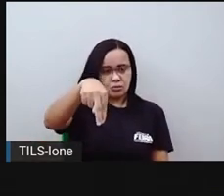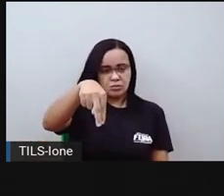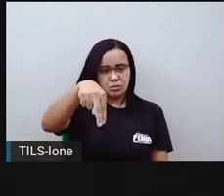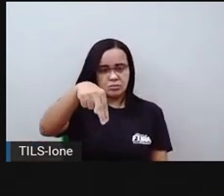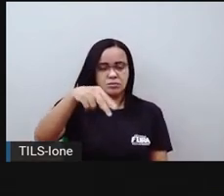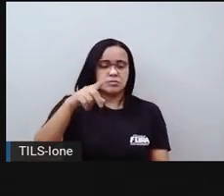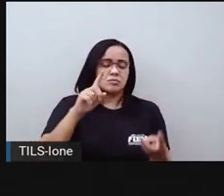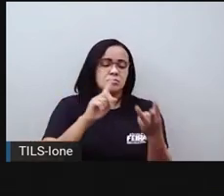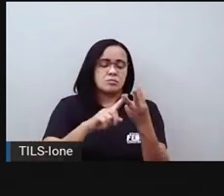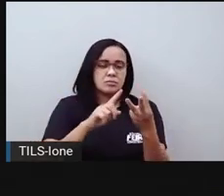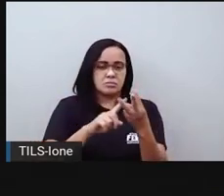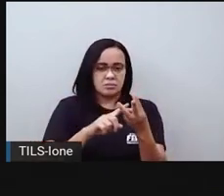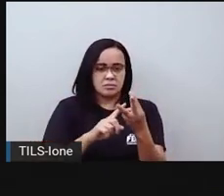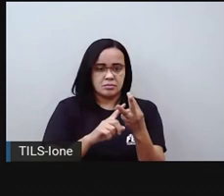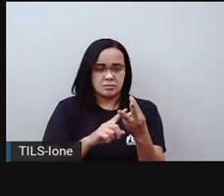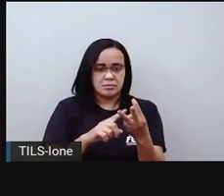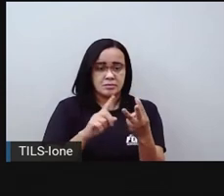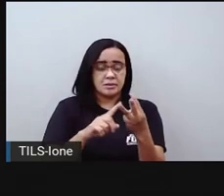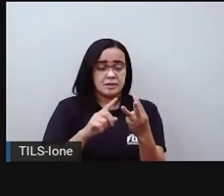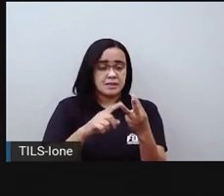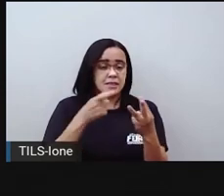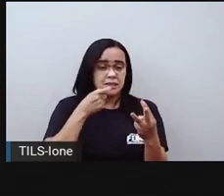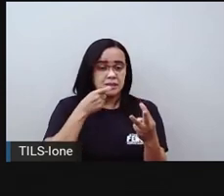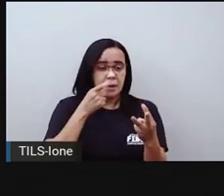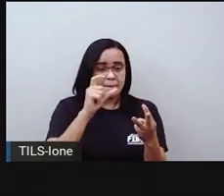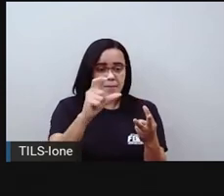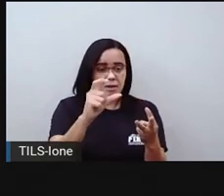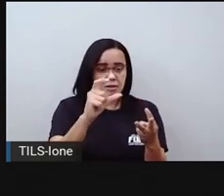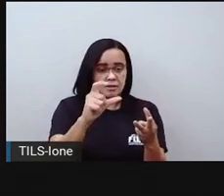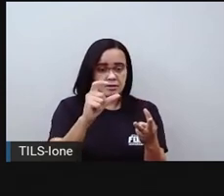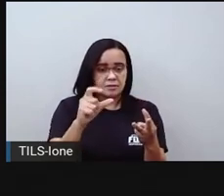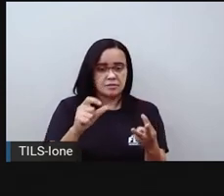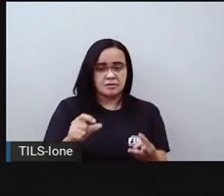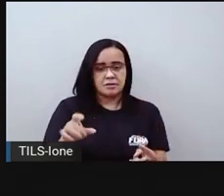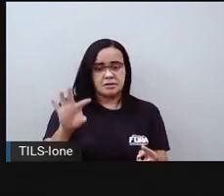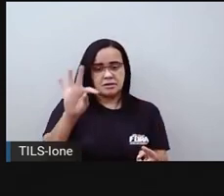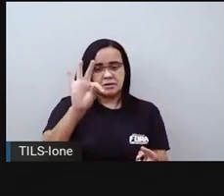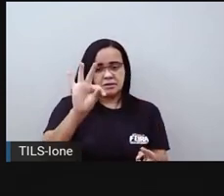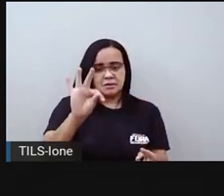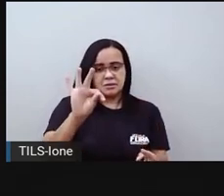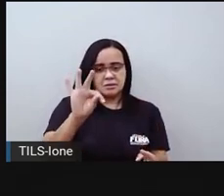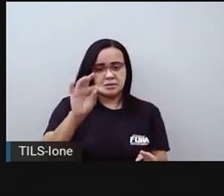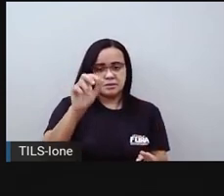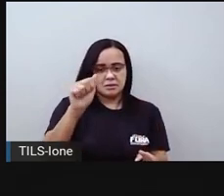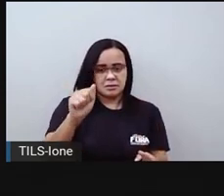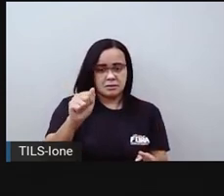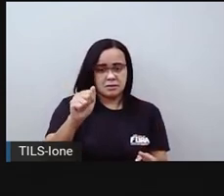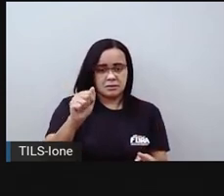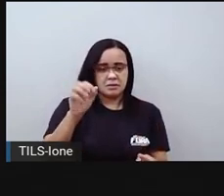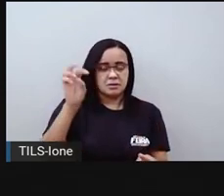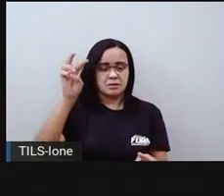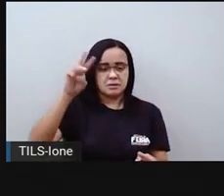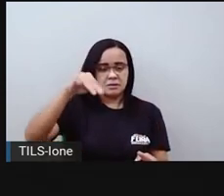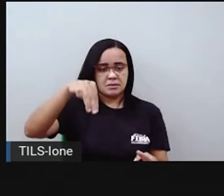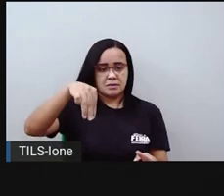tá bom? Leon ou lion. Ou okay. Lion. E o último é tamarind.